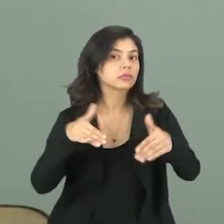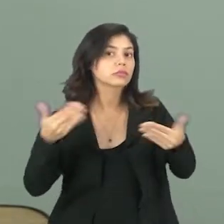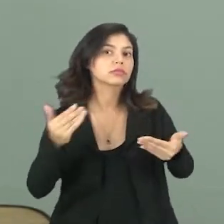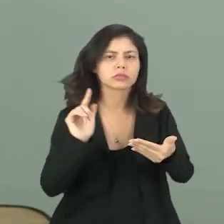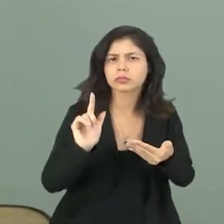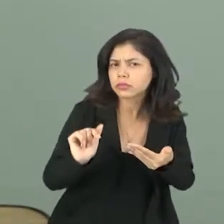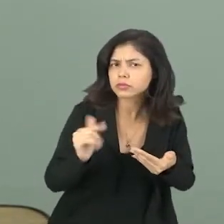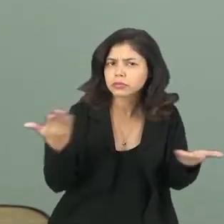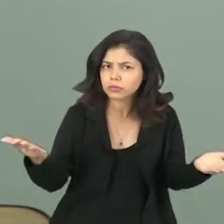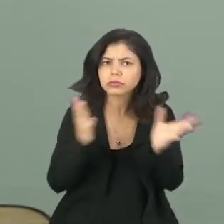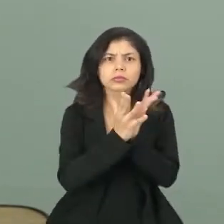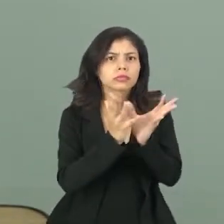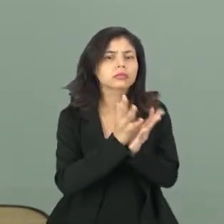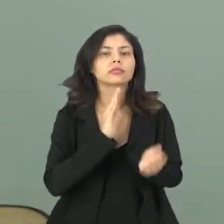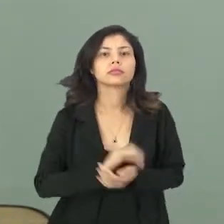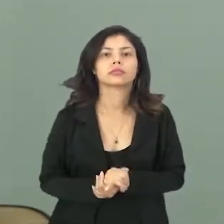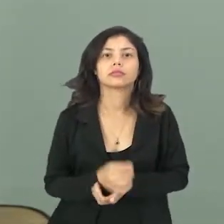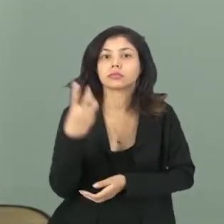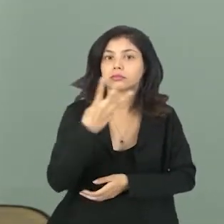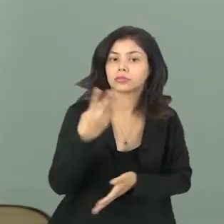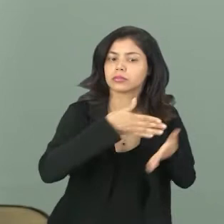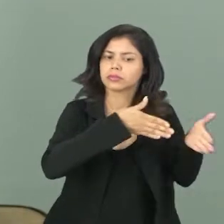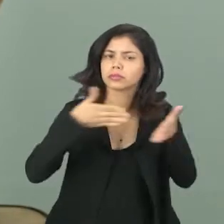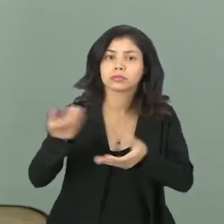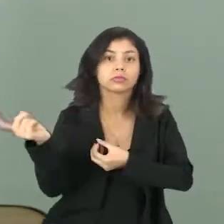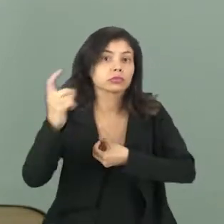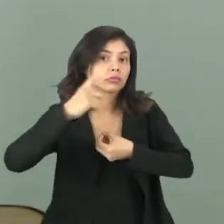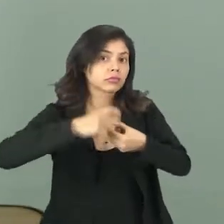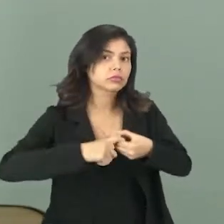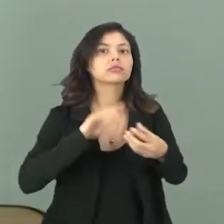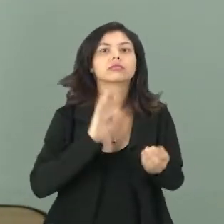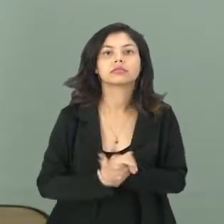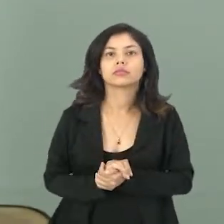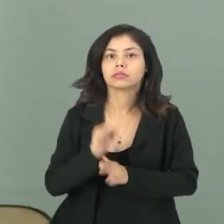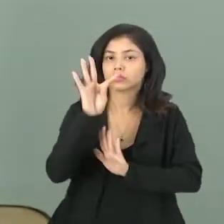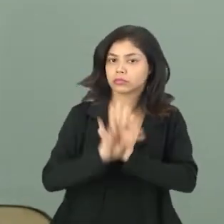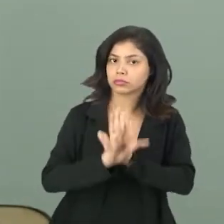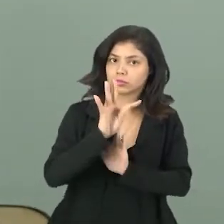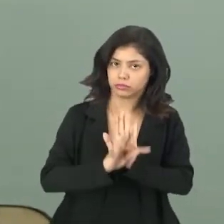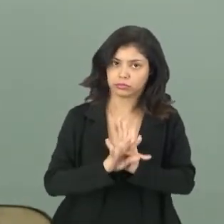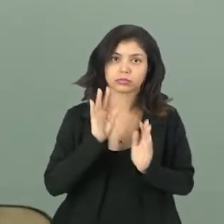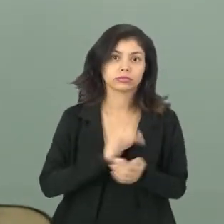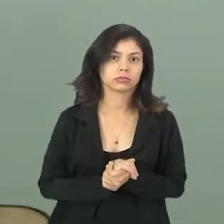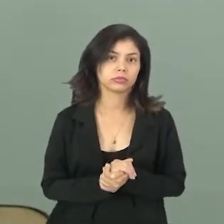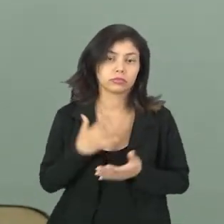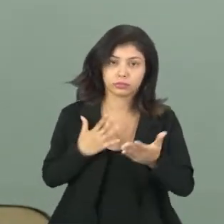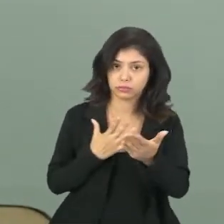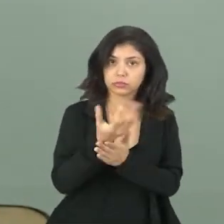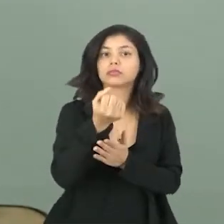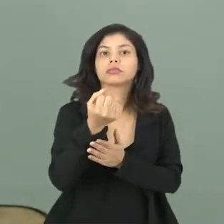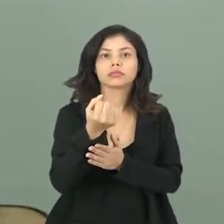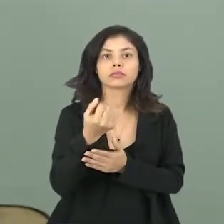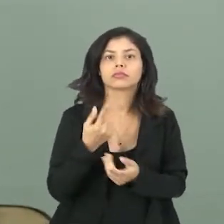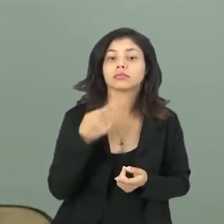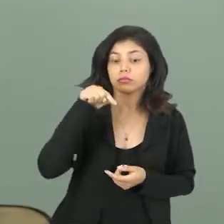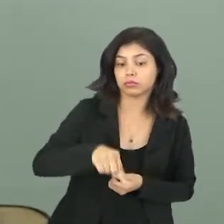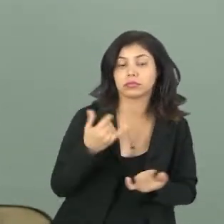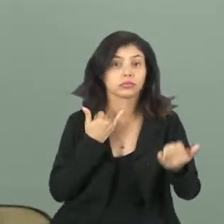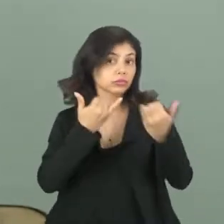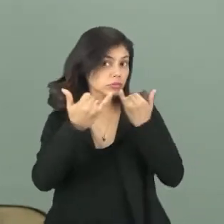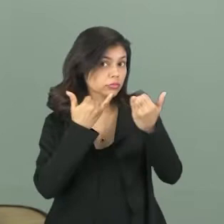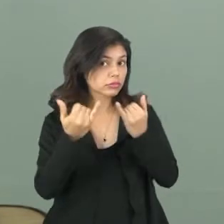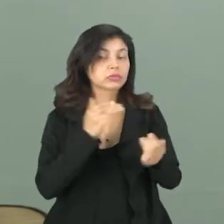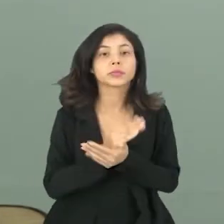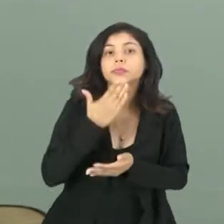qual será a turma o terceiro passo é nós voltarmos ao texto certo em busca dessas informações